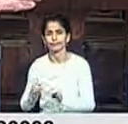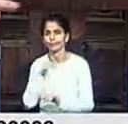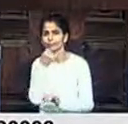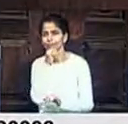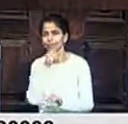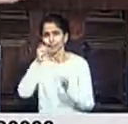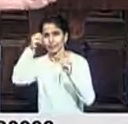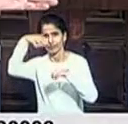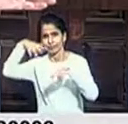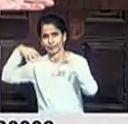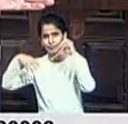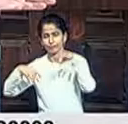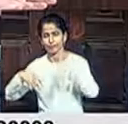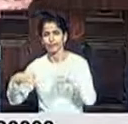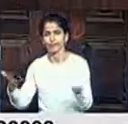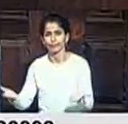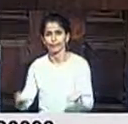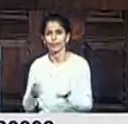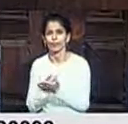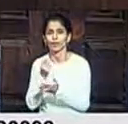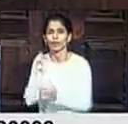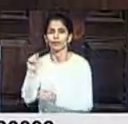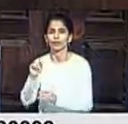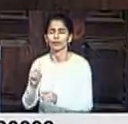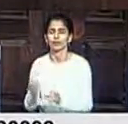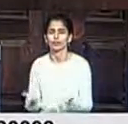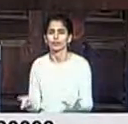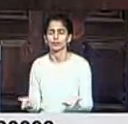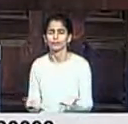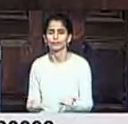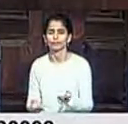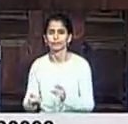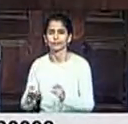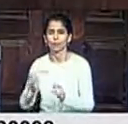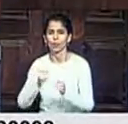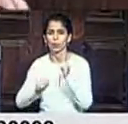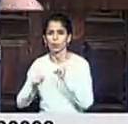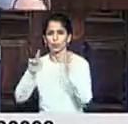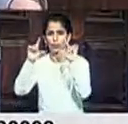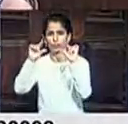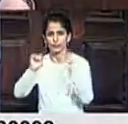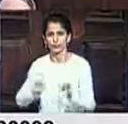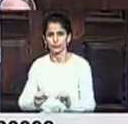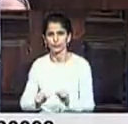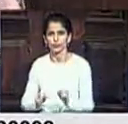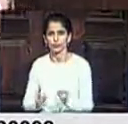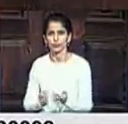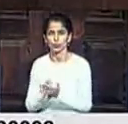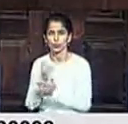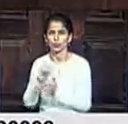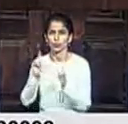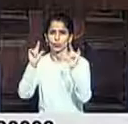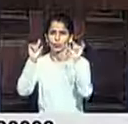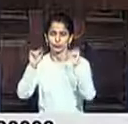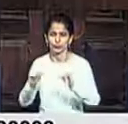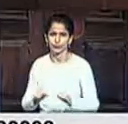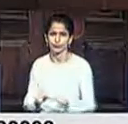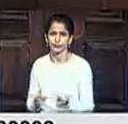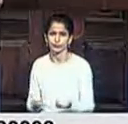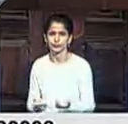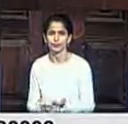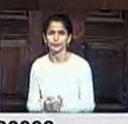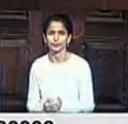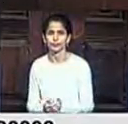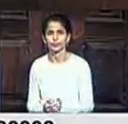energia. O que vai acontecer? Isso tem um efeito recessivo muito, muito grande. Bem, então, o que nós fizemos? Nós